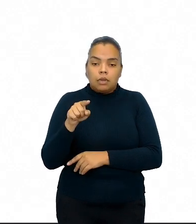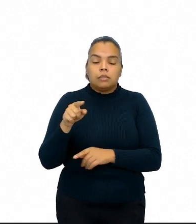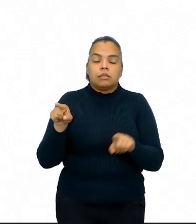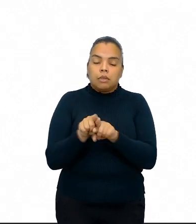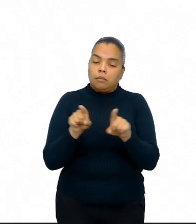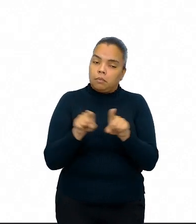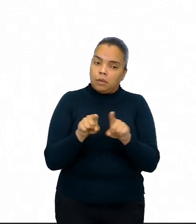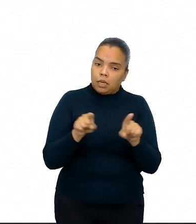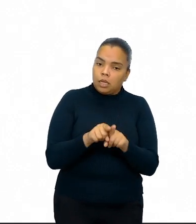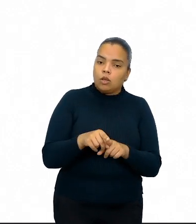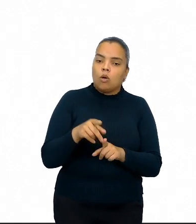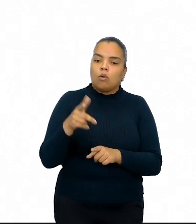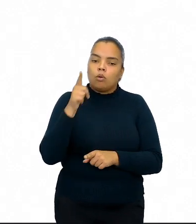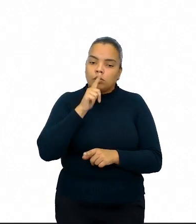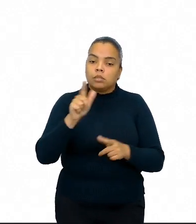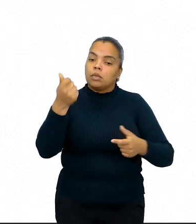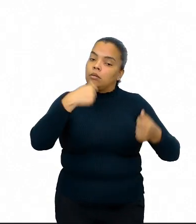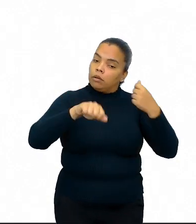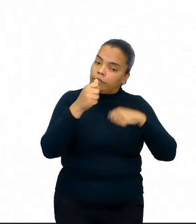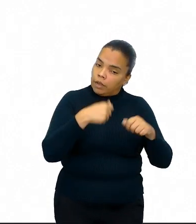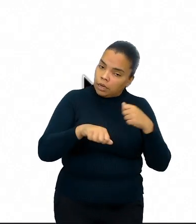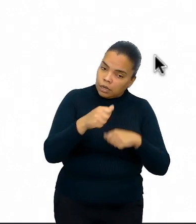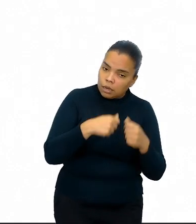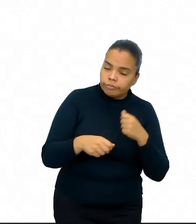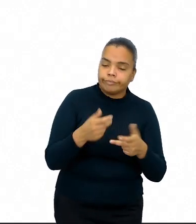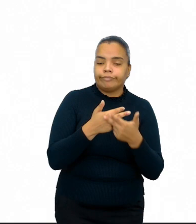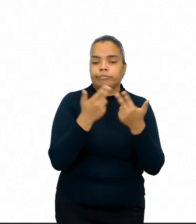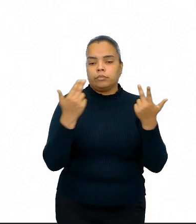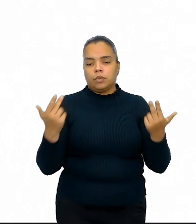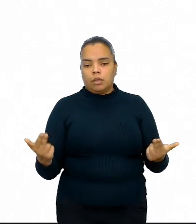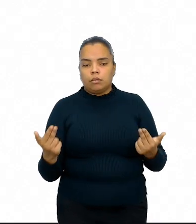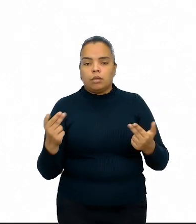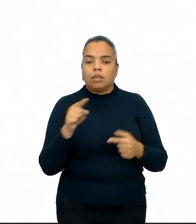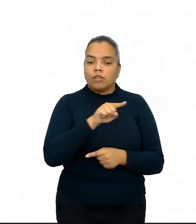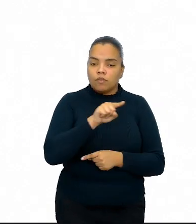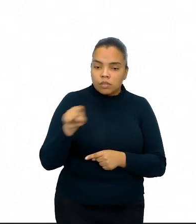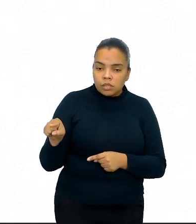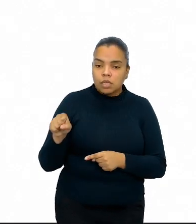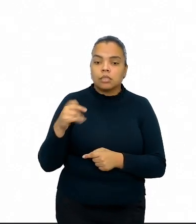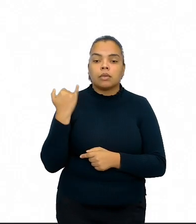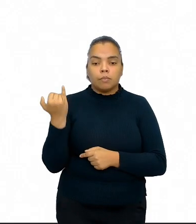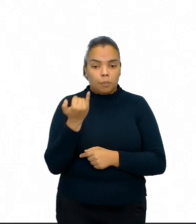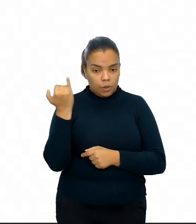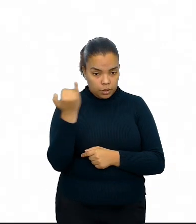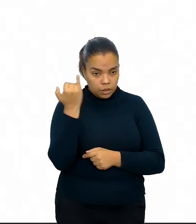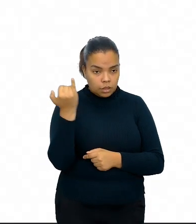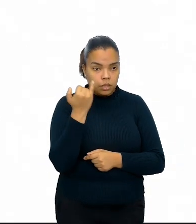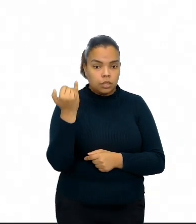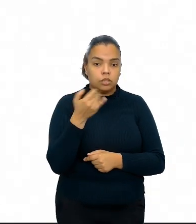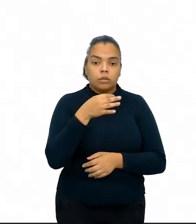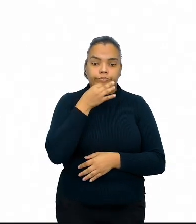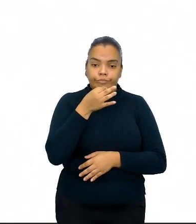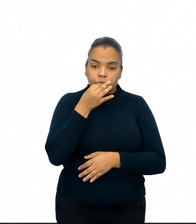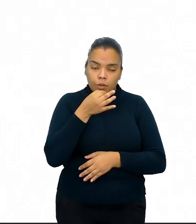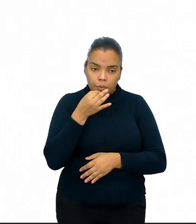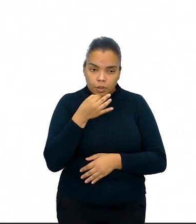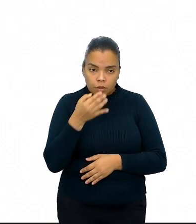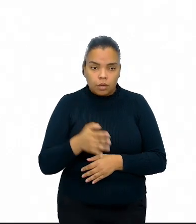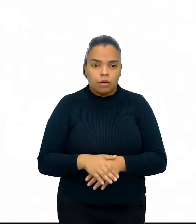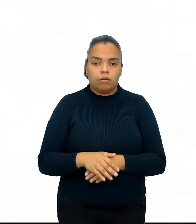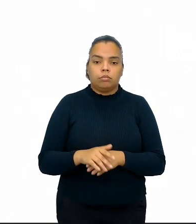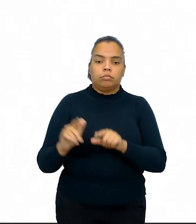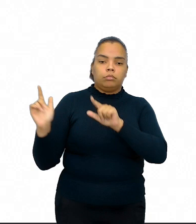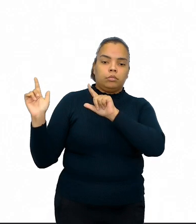e aprofundamento como um todo. Também é muito importante que vocês deixem as suas contribuições. Nesse slide